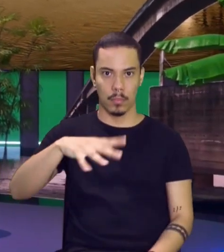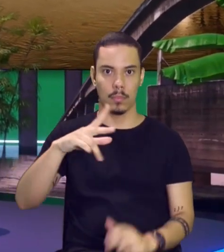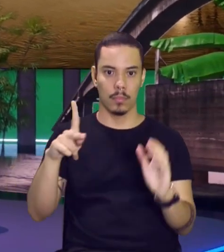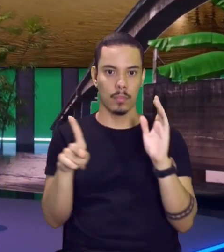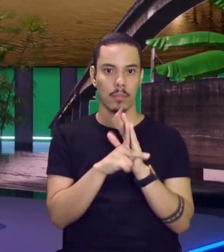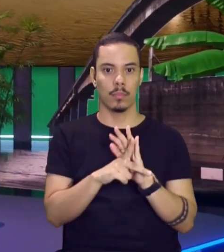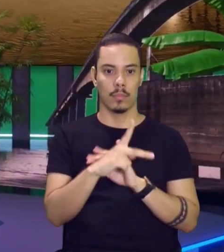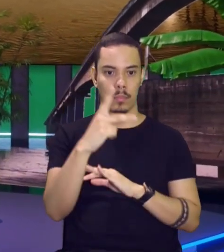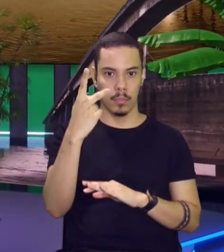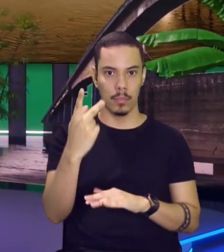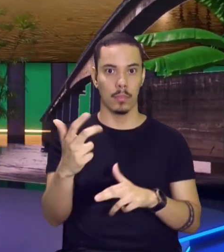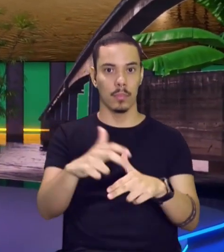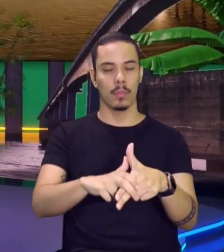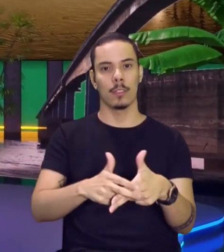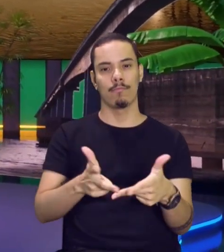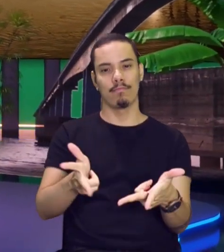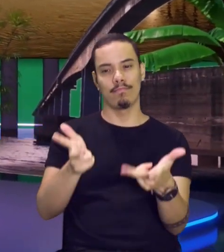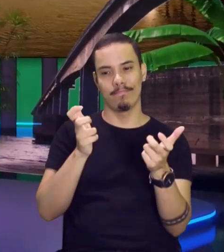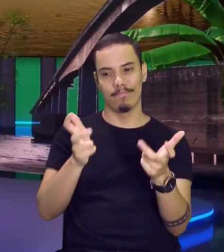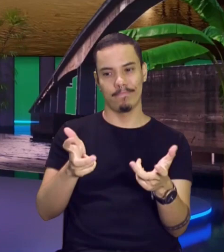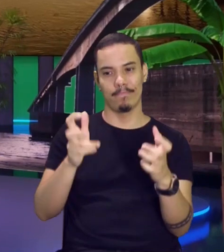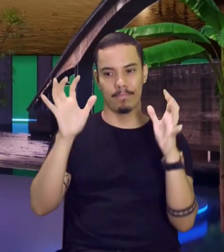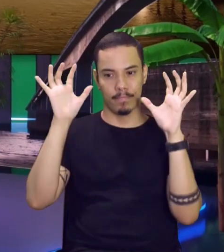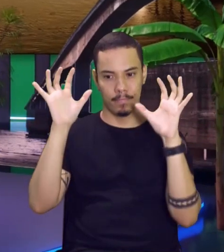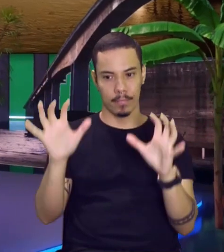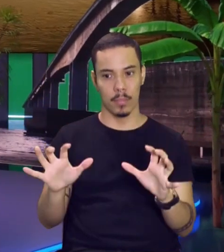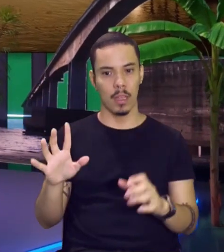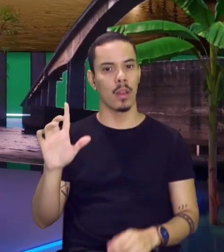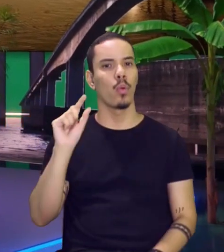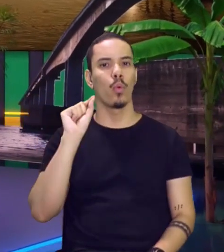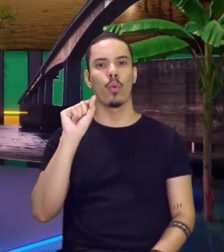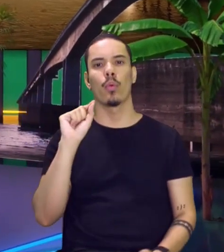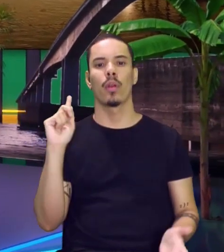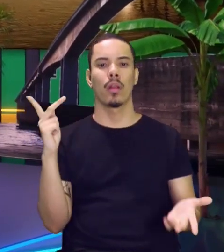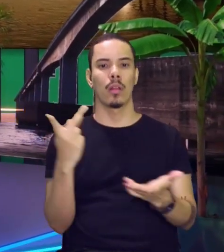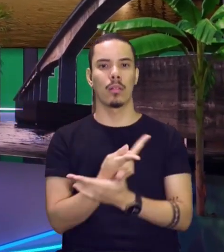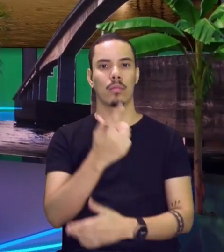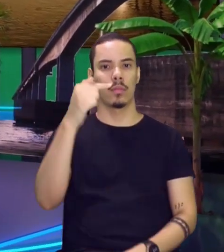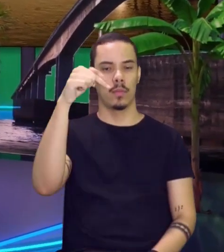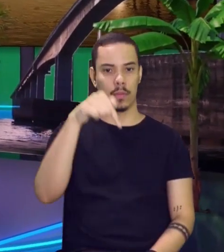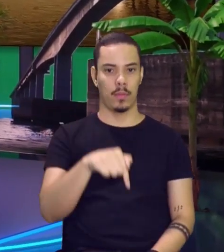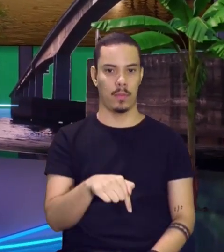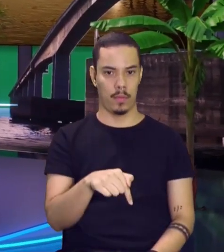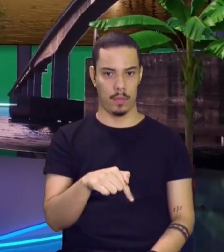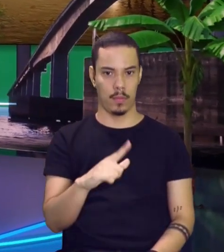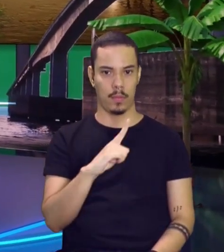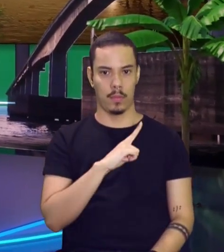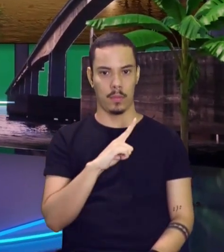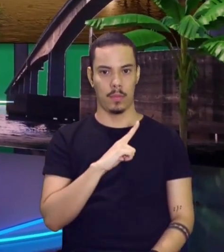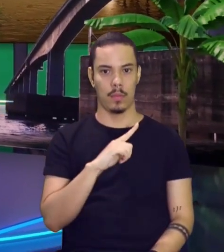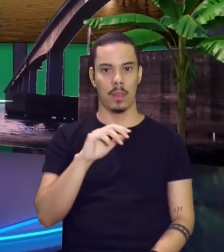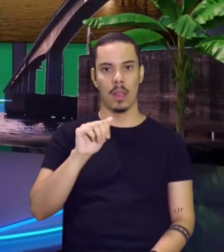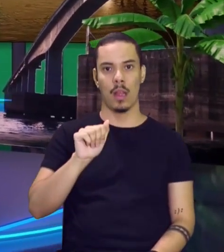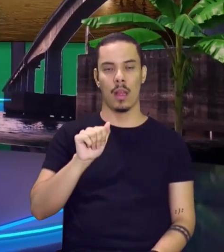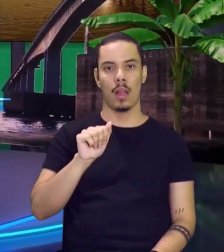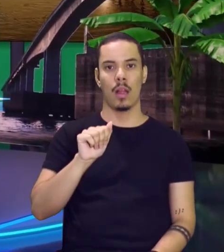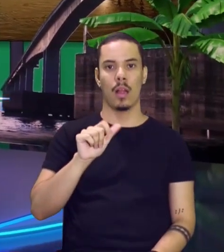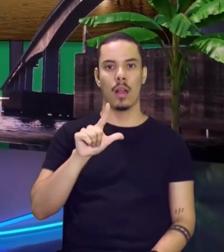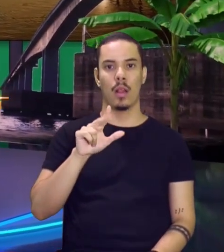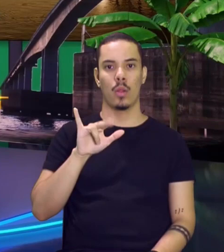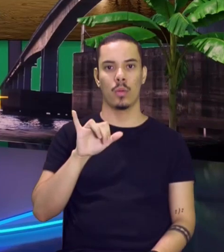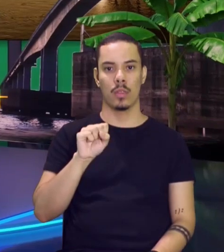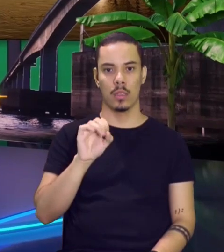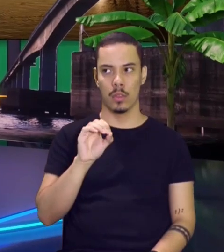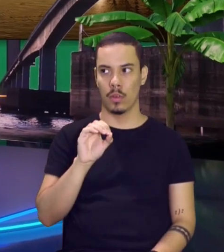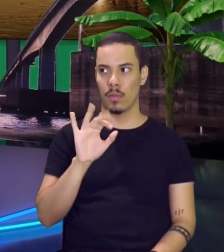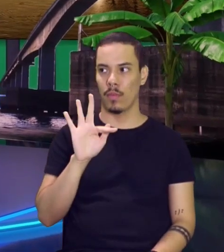E nessa exploração veio para cá o Aloísio Ferreira.